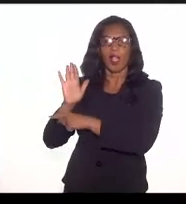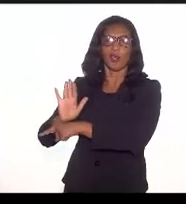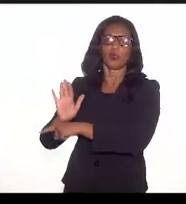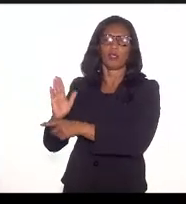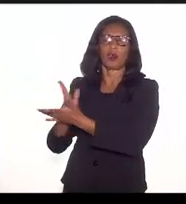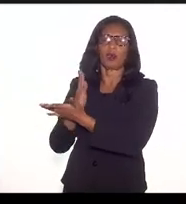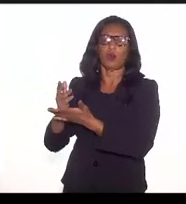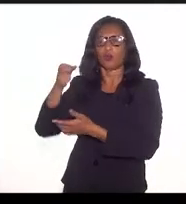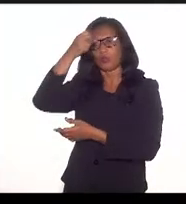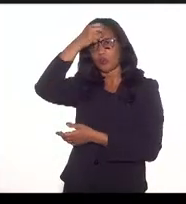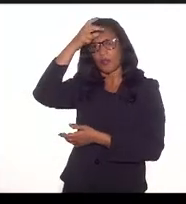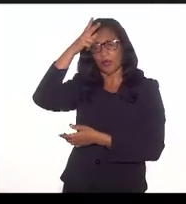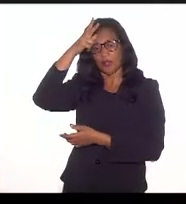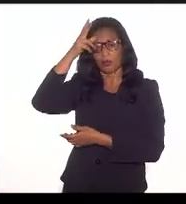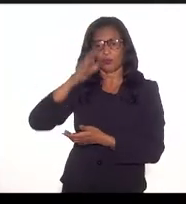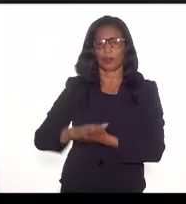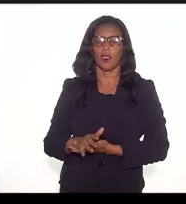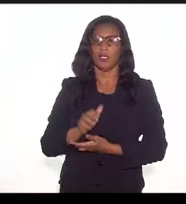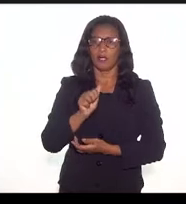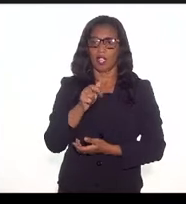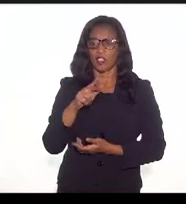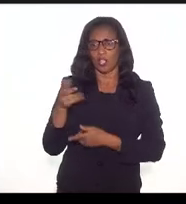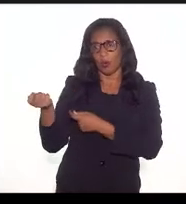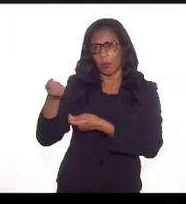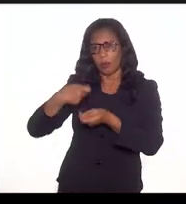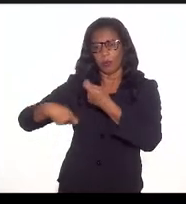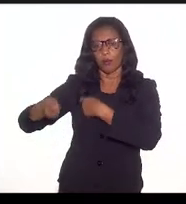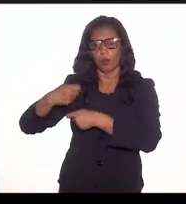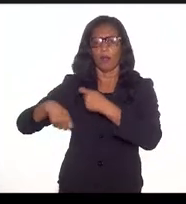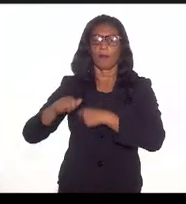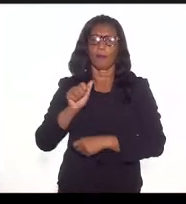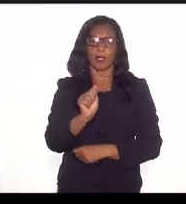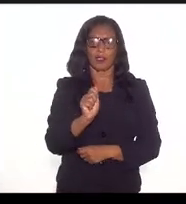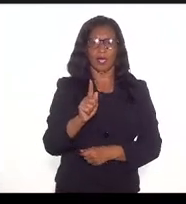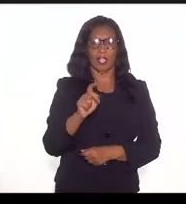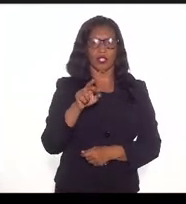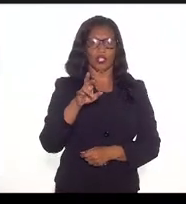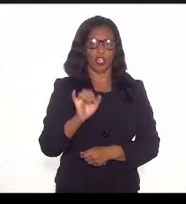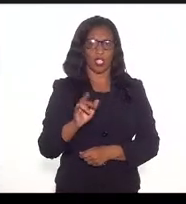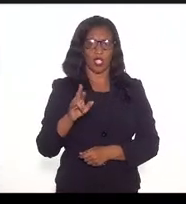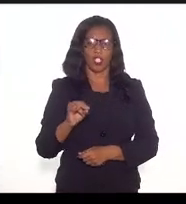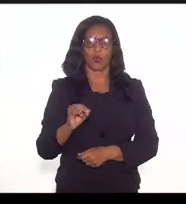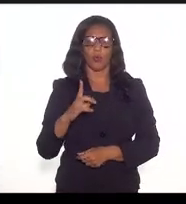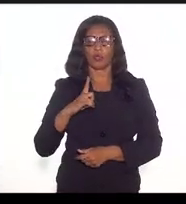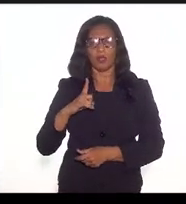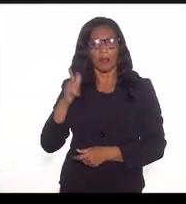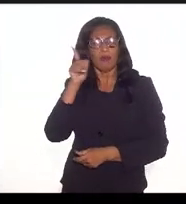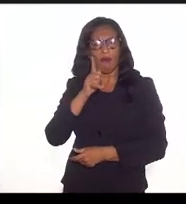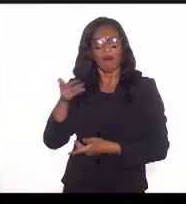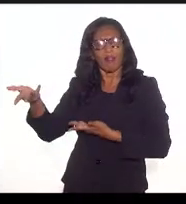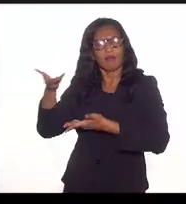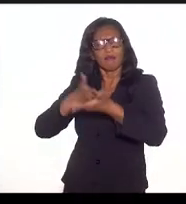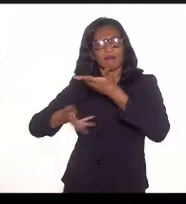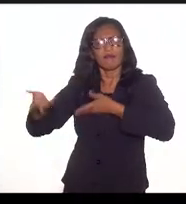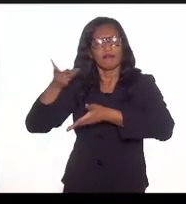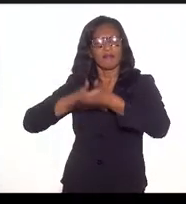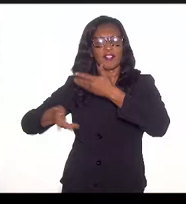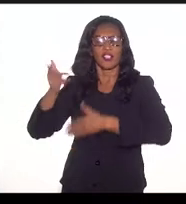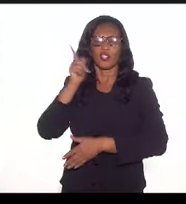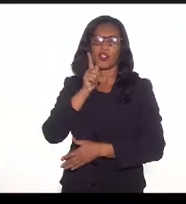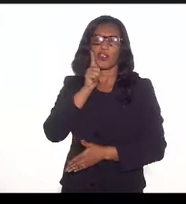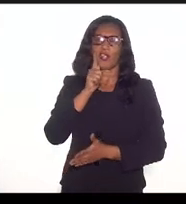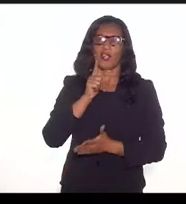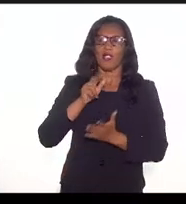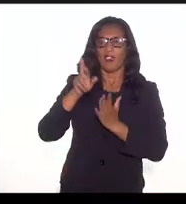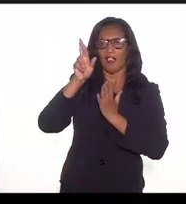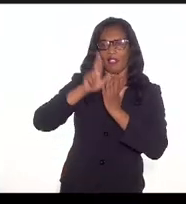disponibilizar esse recurso para a AGRIO administrar, mas a AGRIO ela também ganha com essa parceria. A gente já, só de receita gerada para a